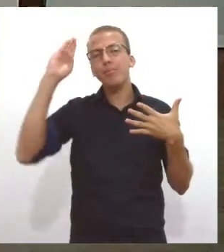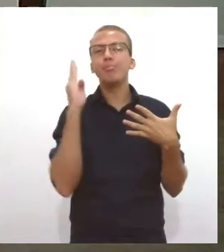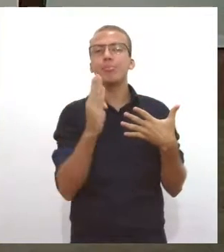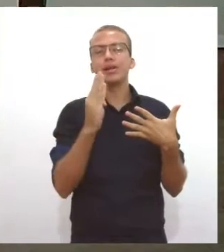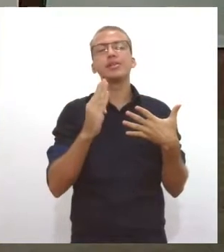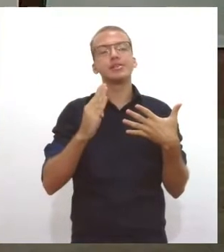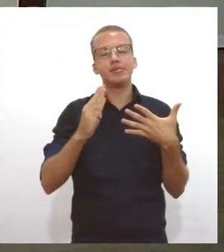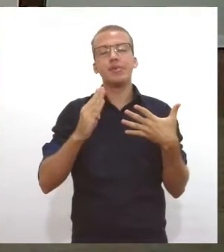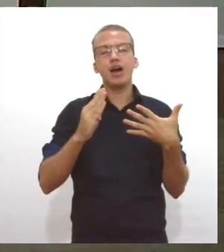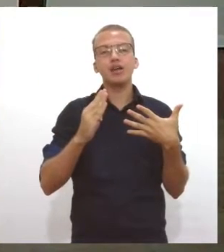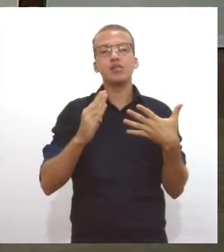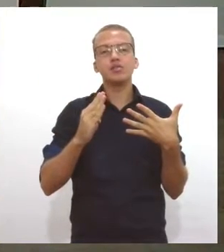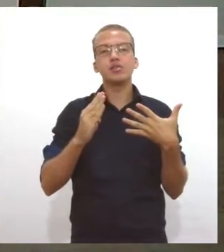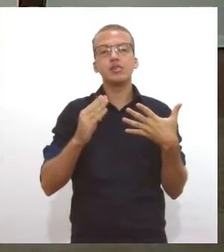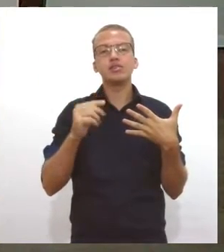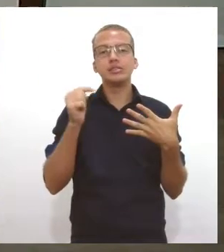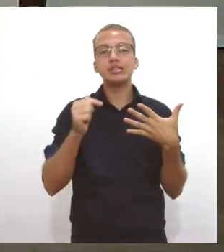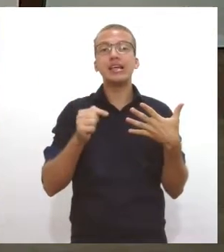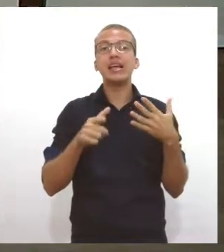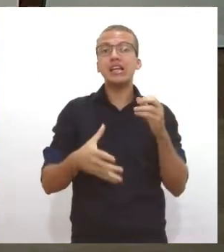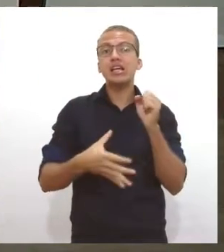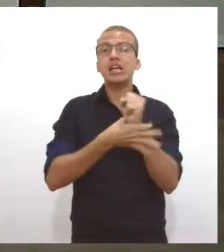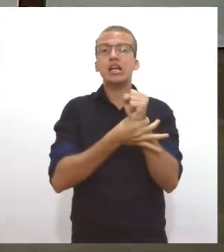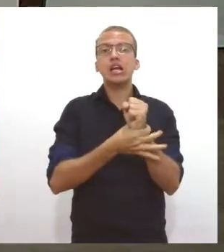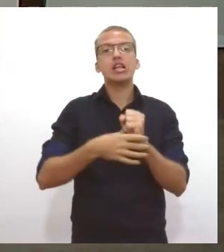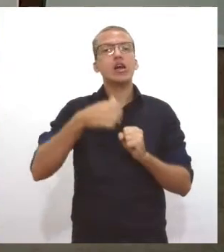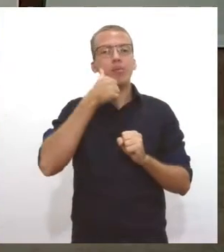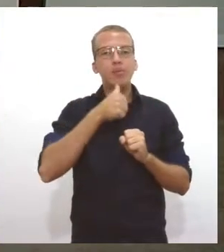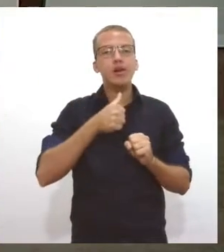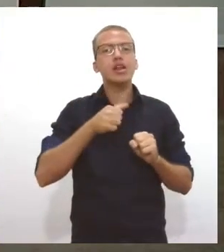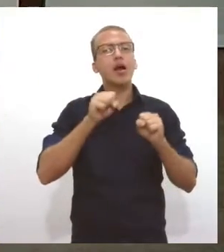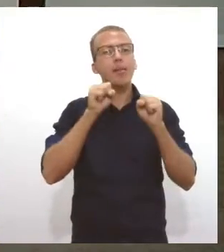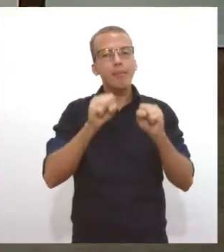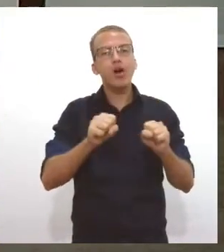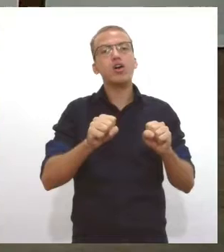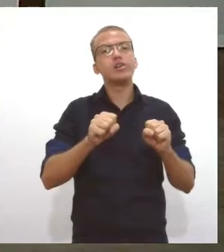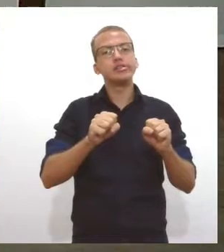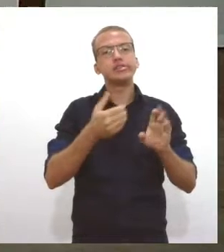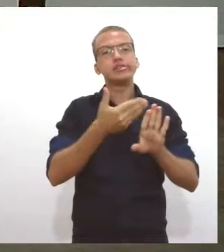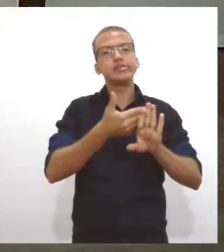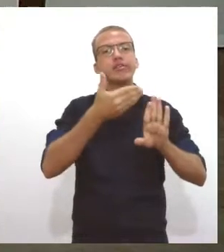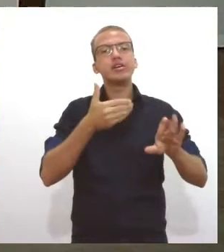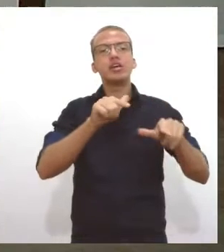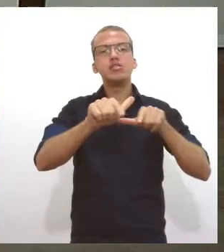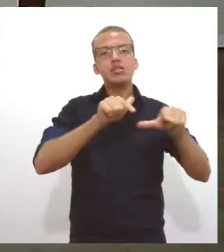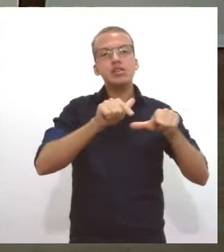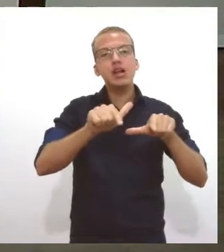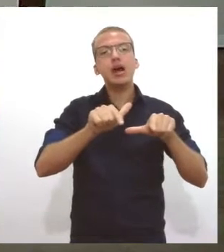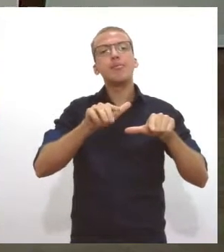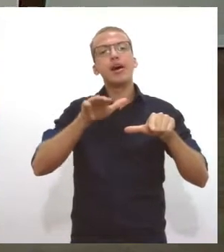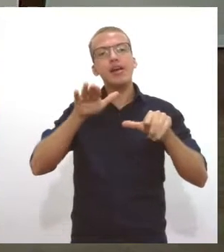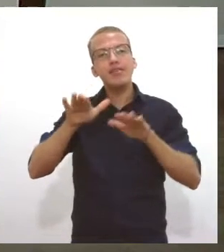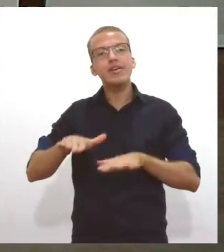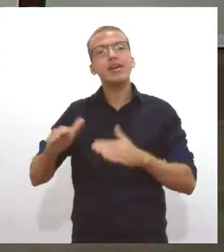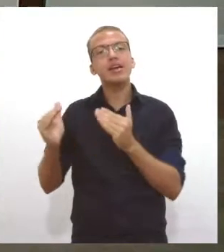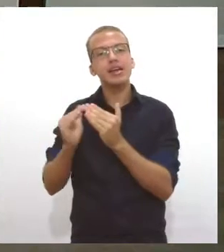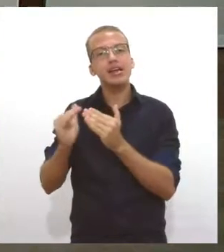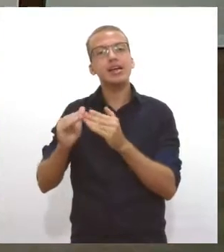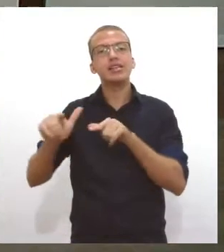garantir que essa mulher possa ficar em casa afastada trabalhando remotamente né durante a